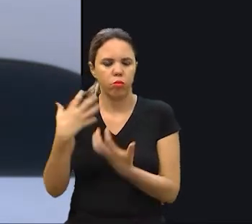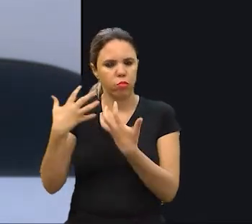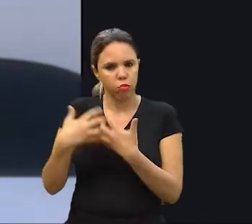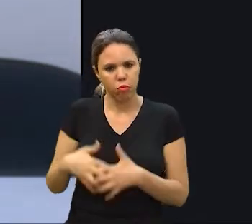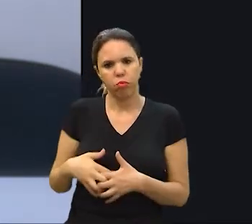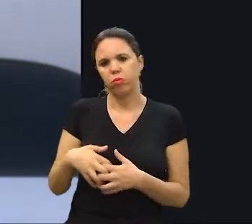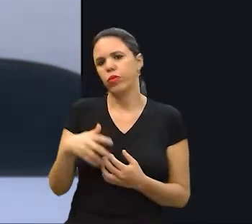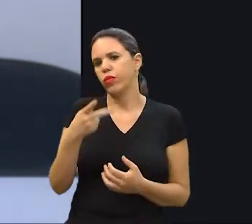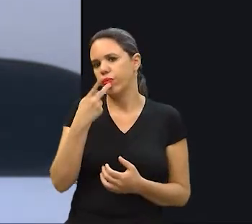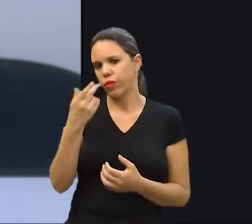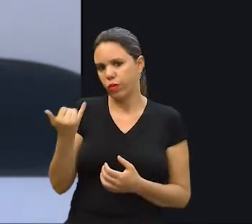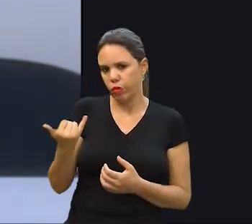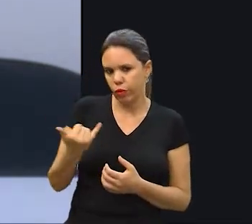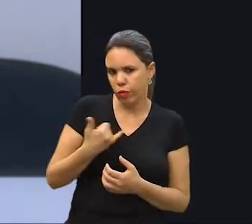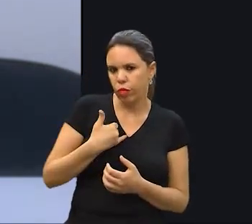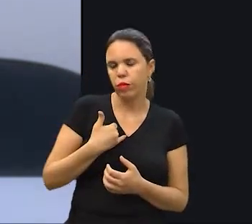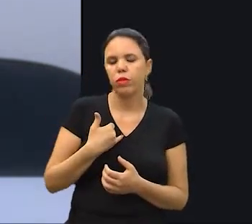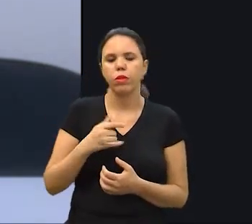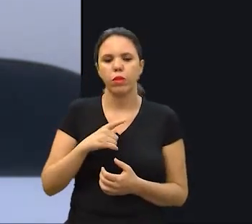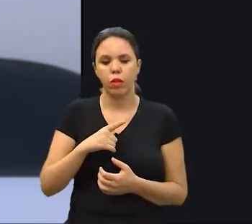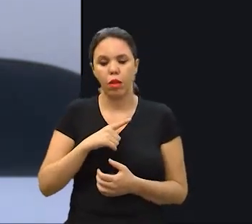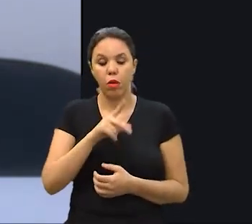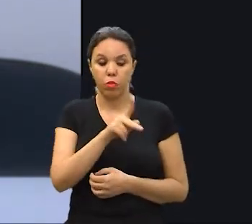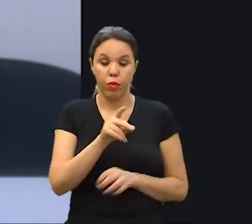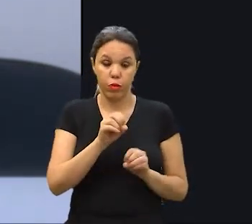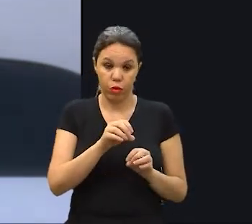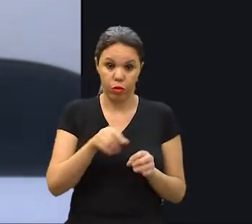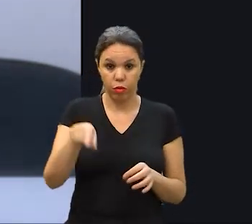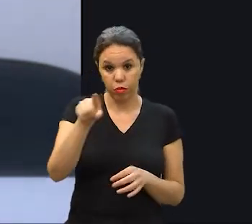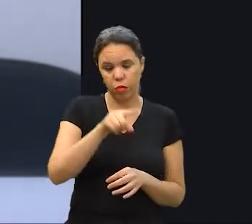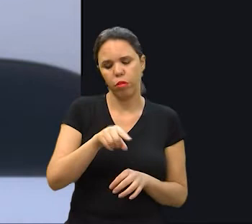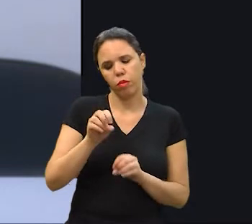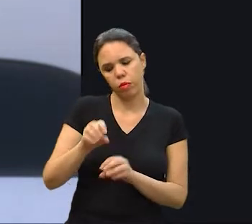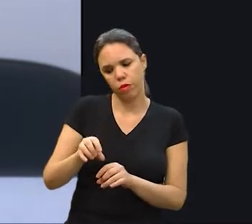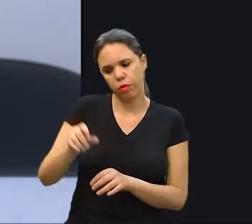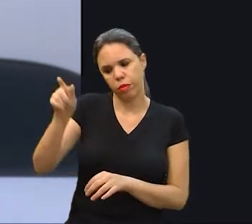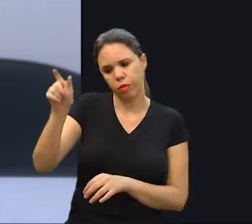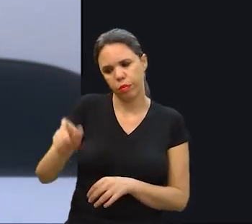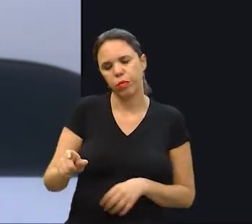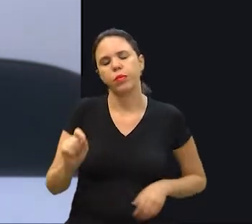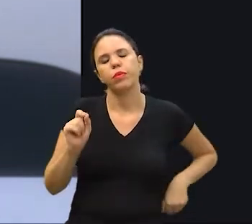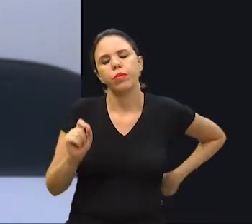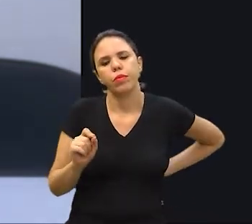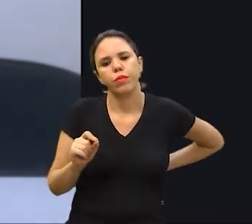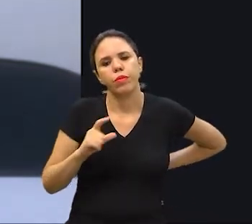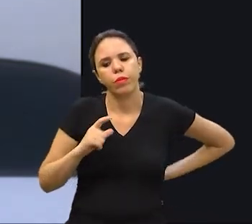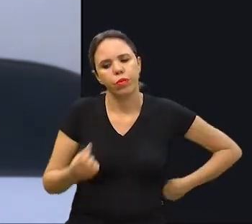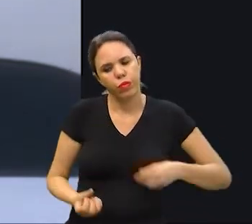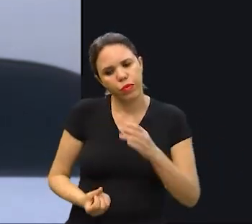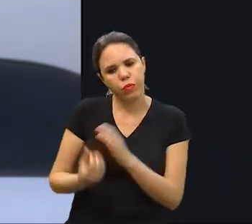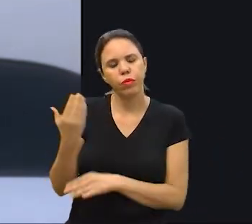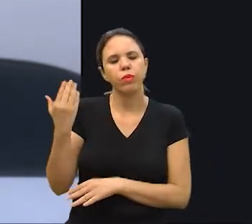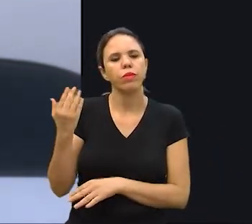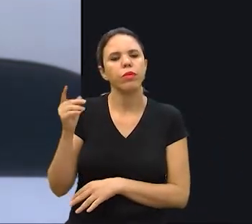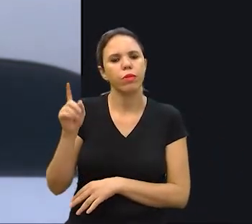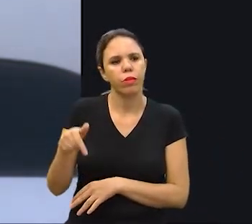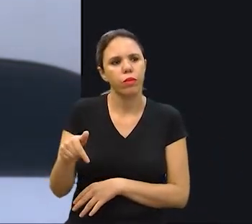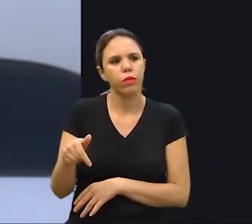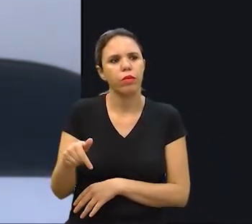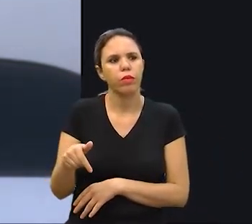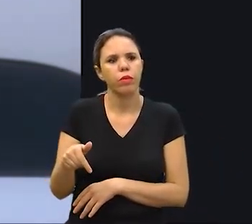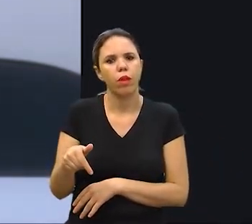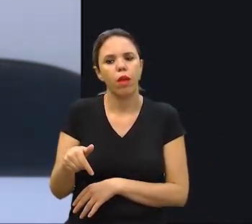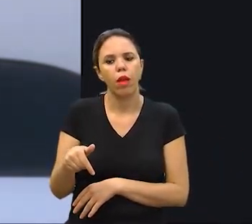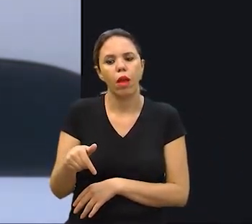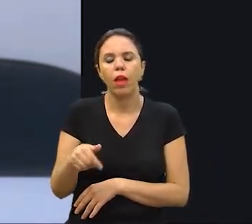repercussões. Mas, como disse um grande educador, quando você educa um indivíduo, você cria, como se você